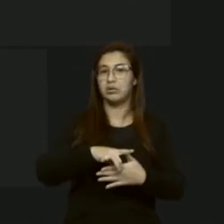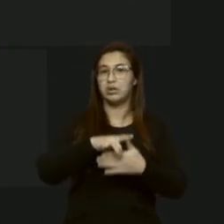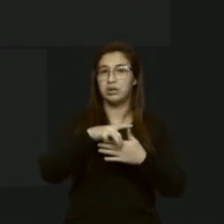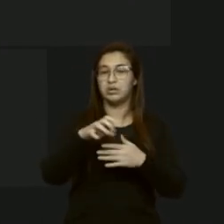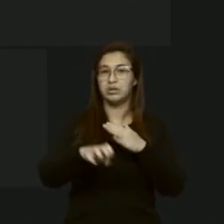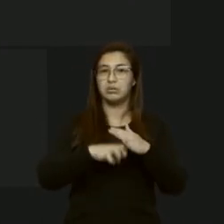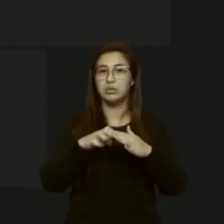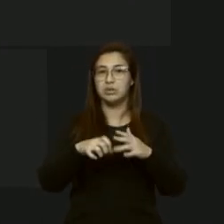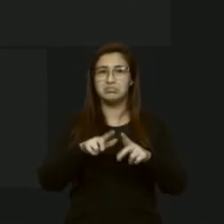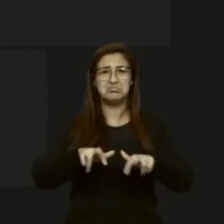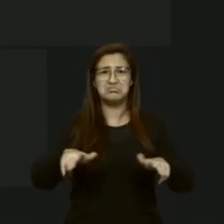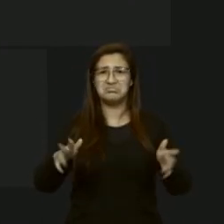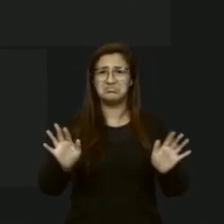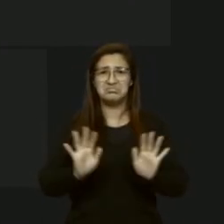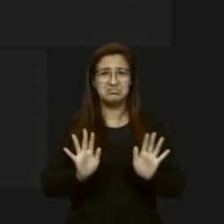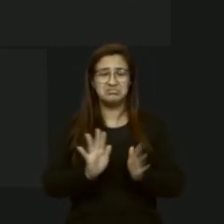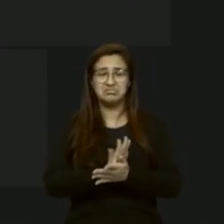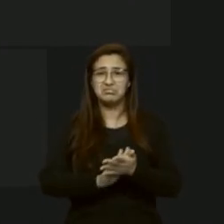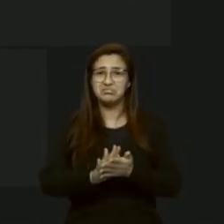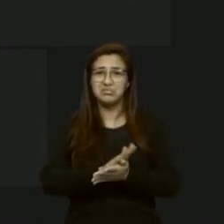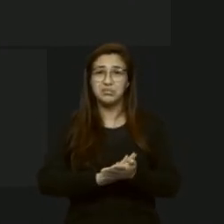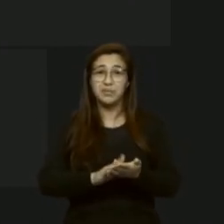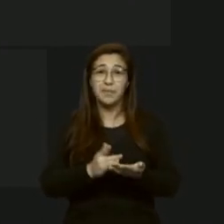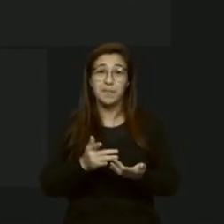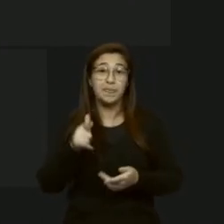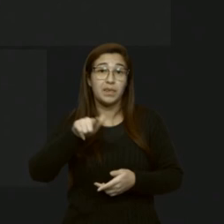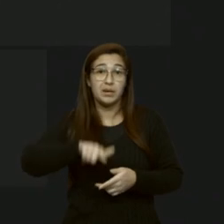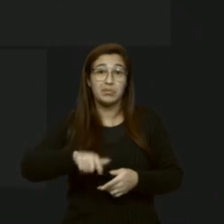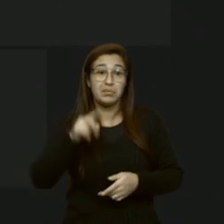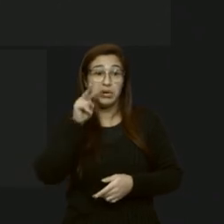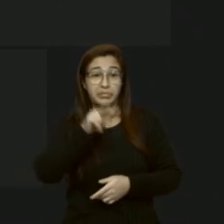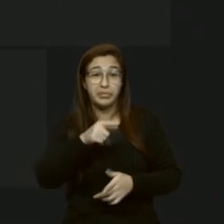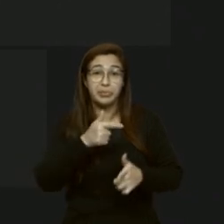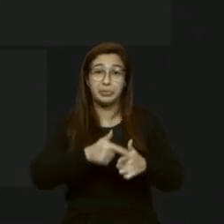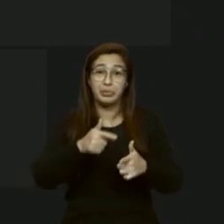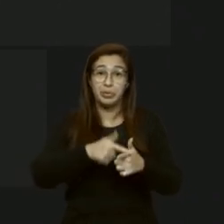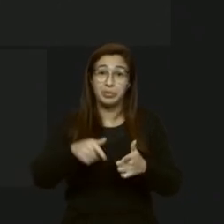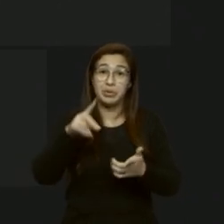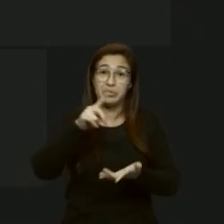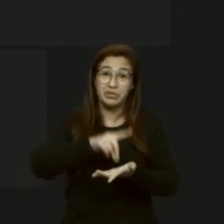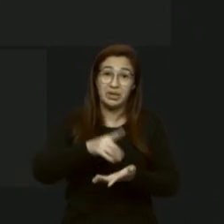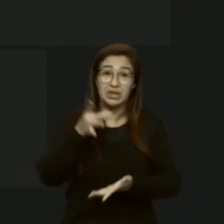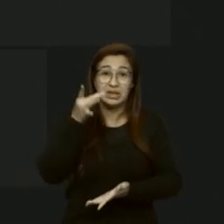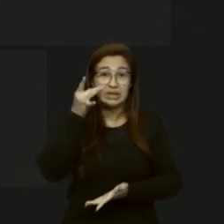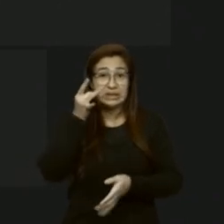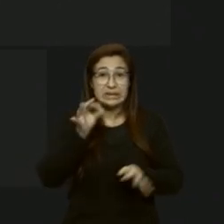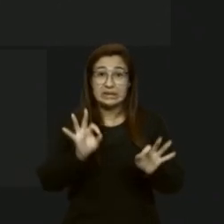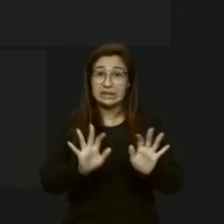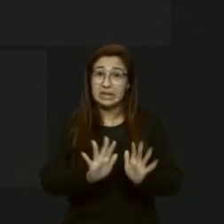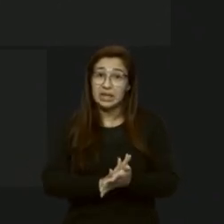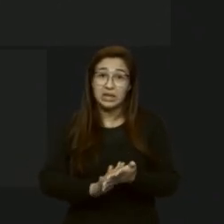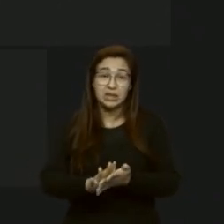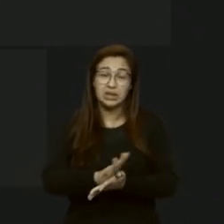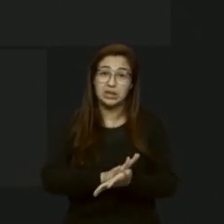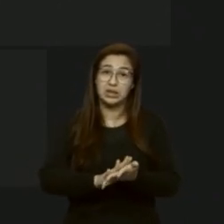da região, e muito menos vieram ver realmente os problemas que estão aqui realmente